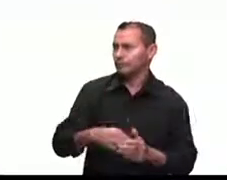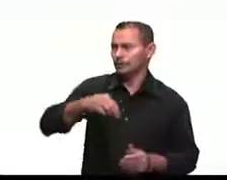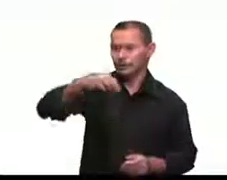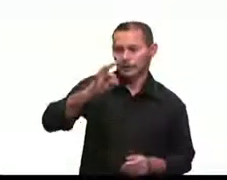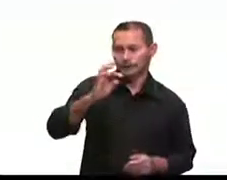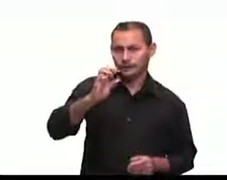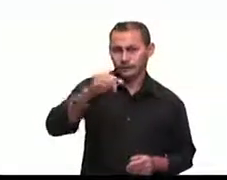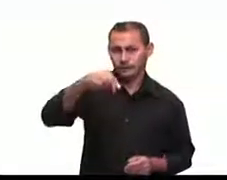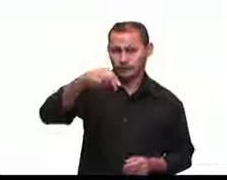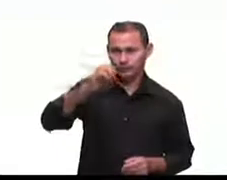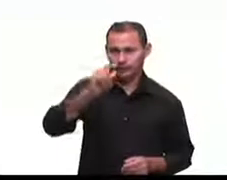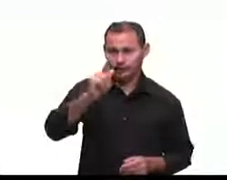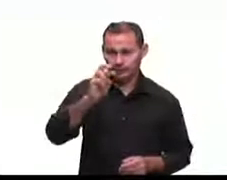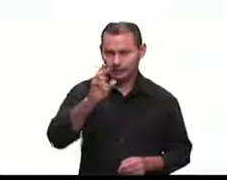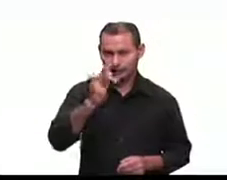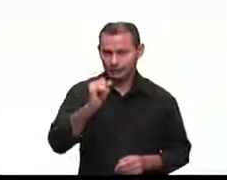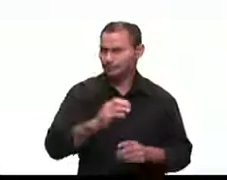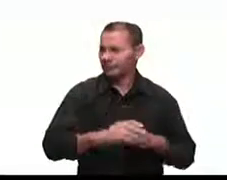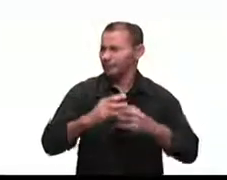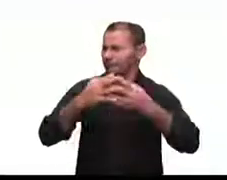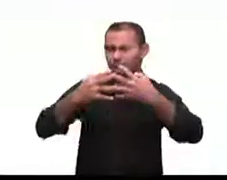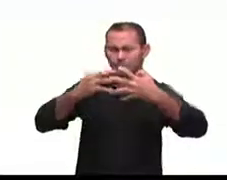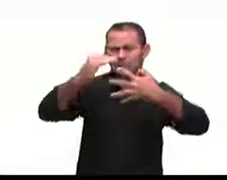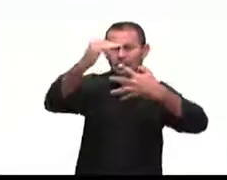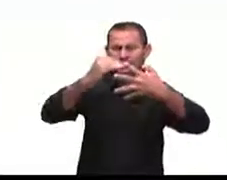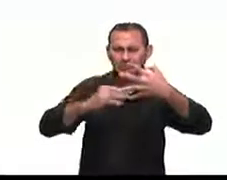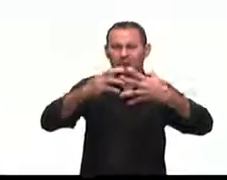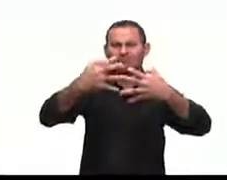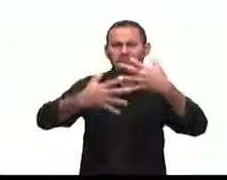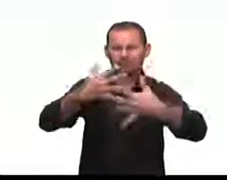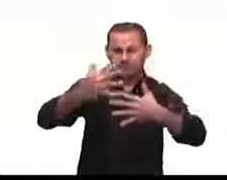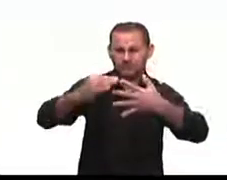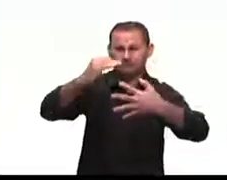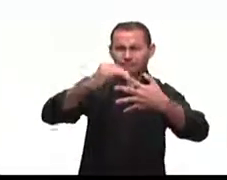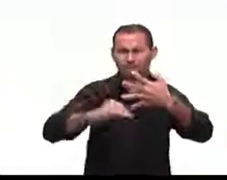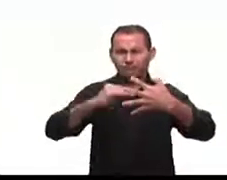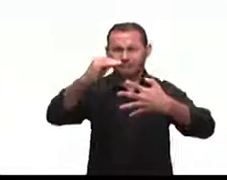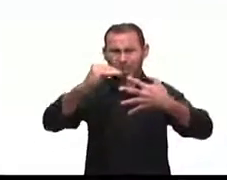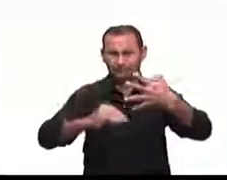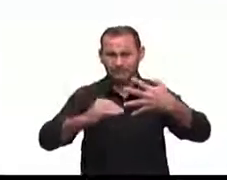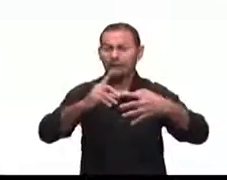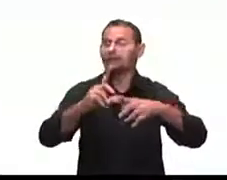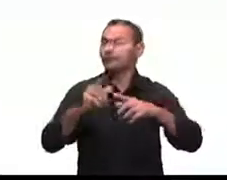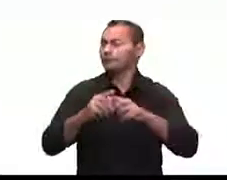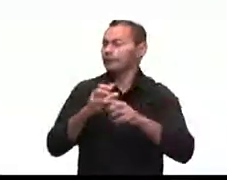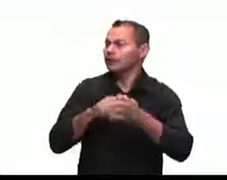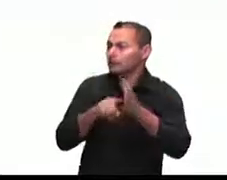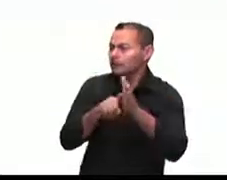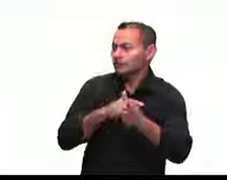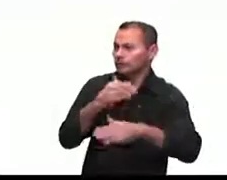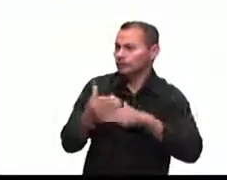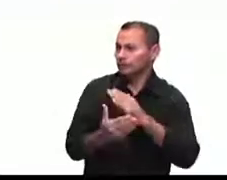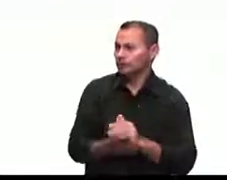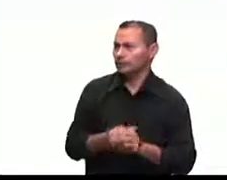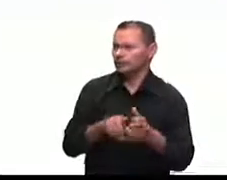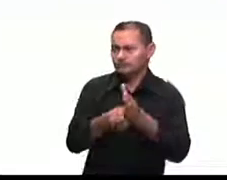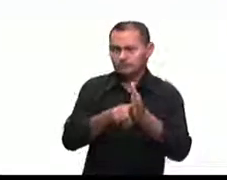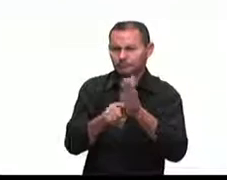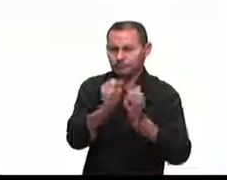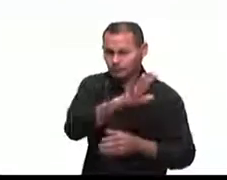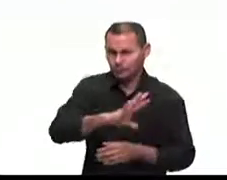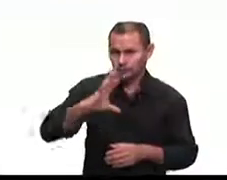netnográfico. Aqui ele está um pouquinho fora de ordem, mas, né, aqui eu diria que todas as pesquisas,